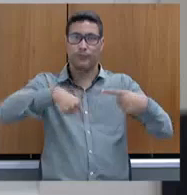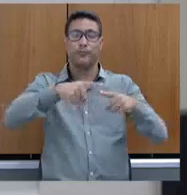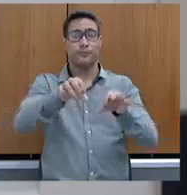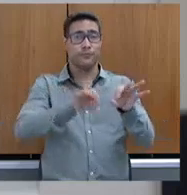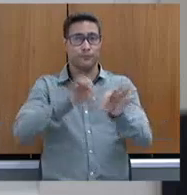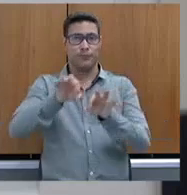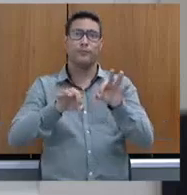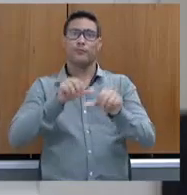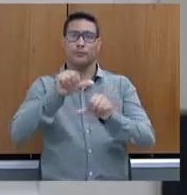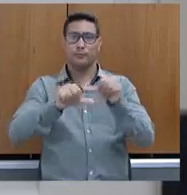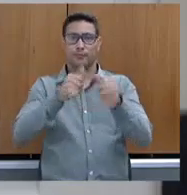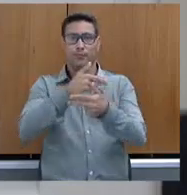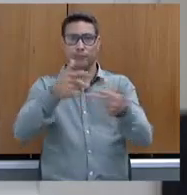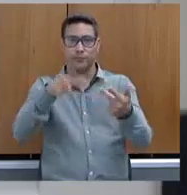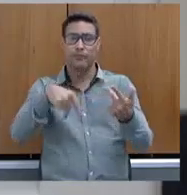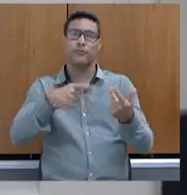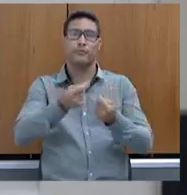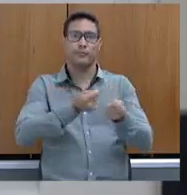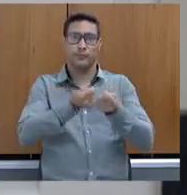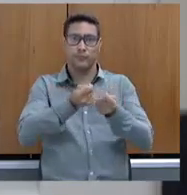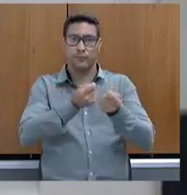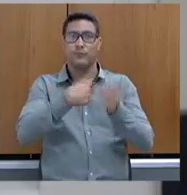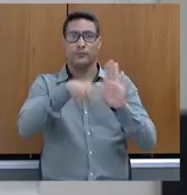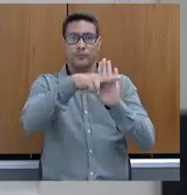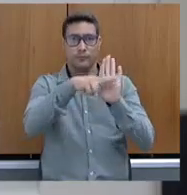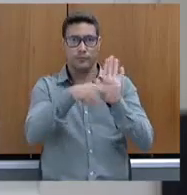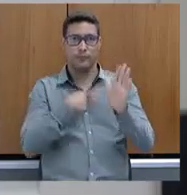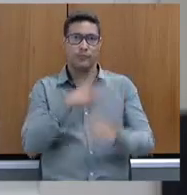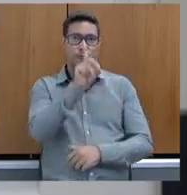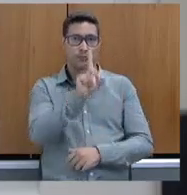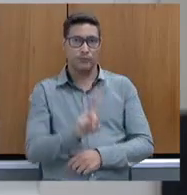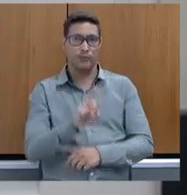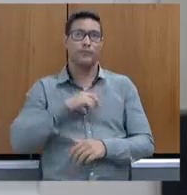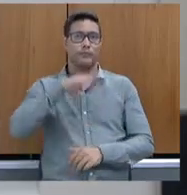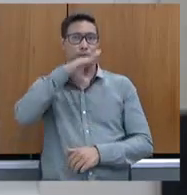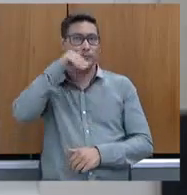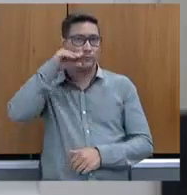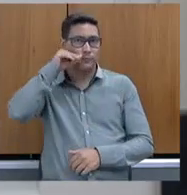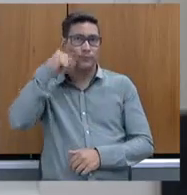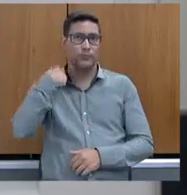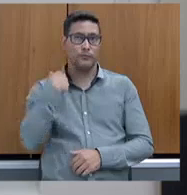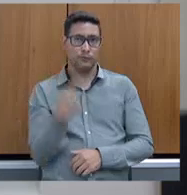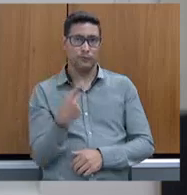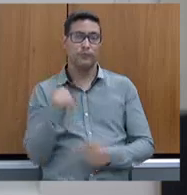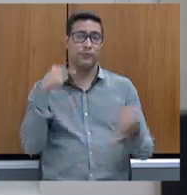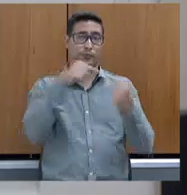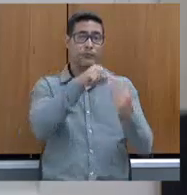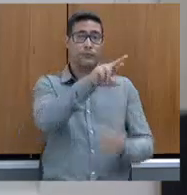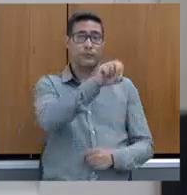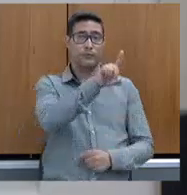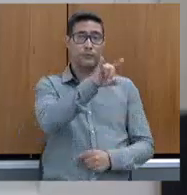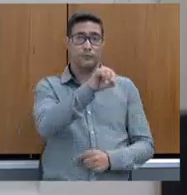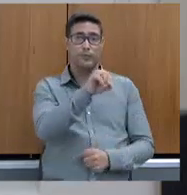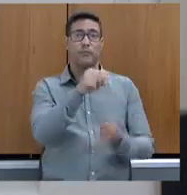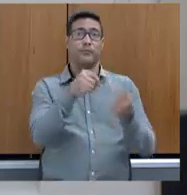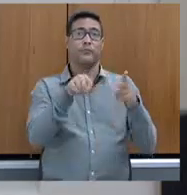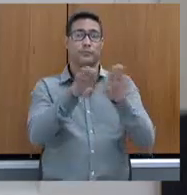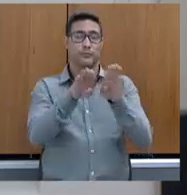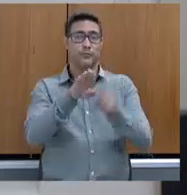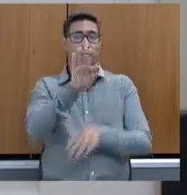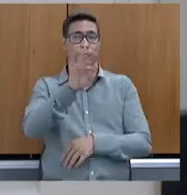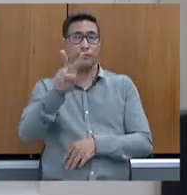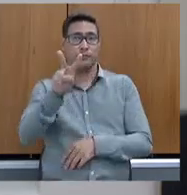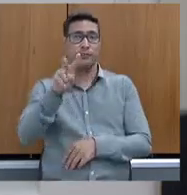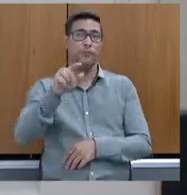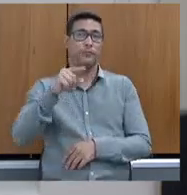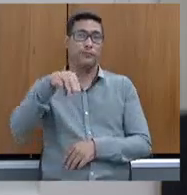em relação as negociações e normas relativas aos direitos dos Servidores Públicos vinculados a Rádio Inconfidência e a fundação TV